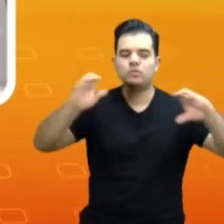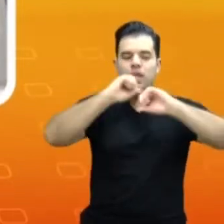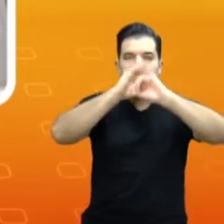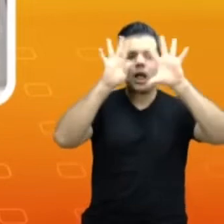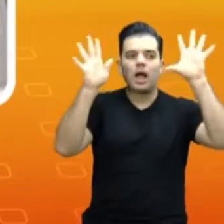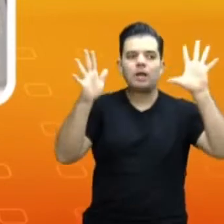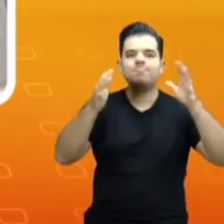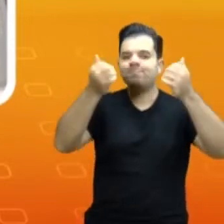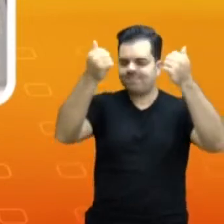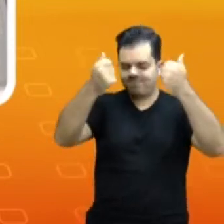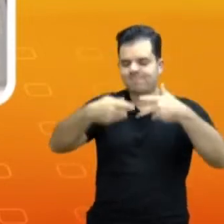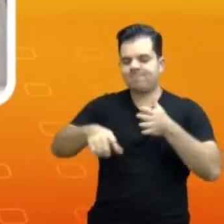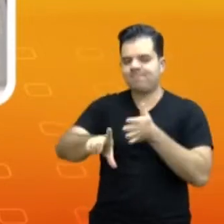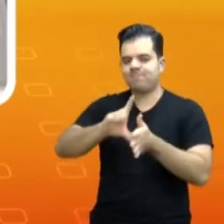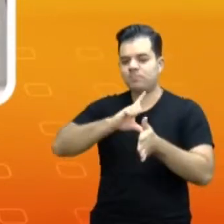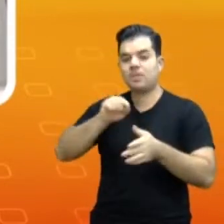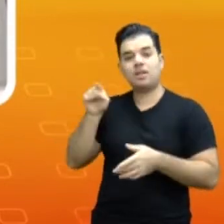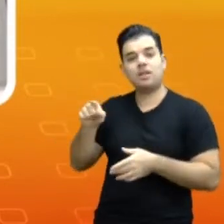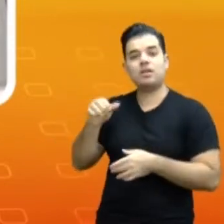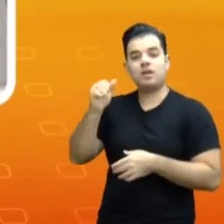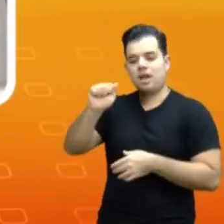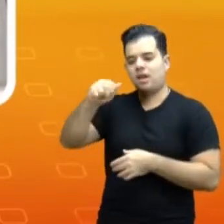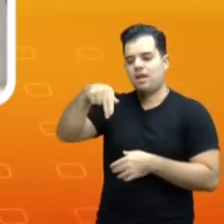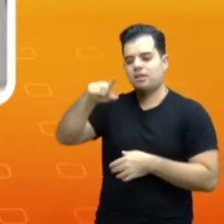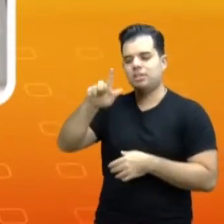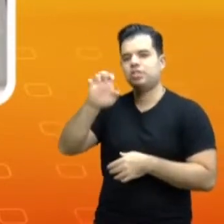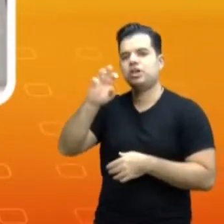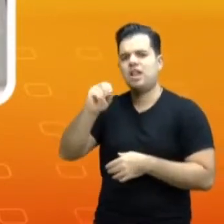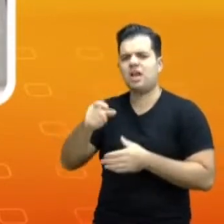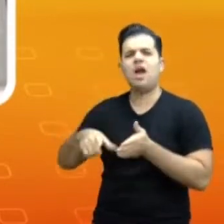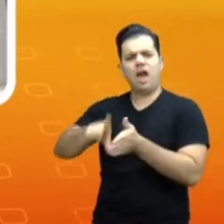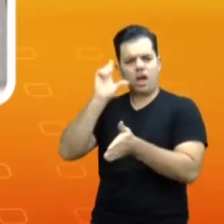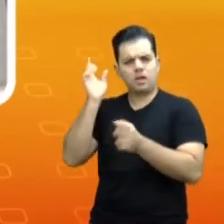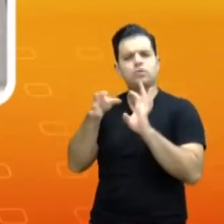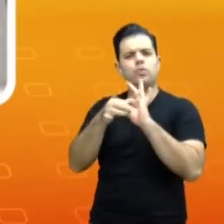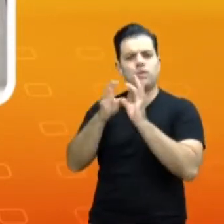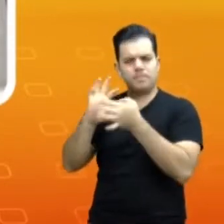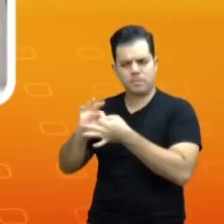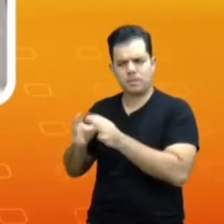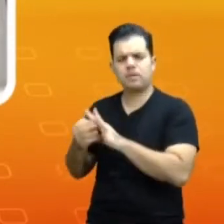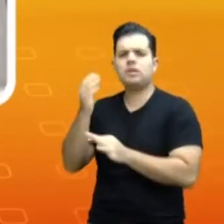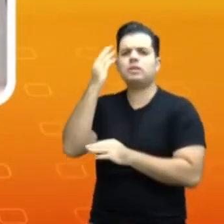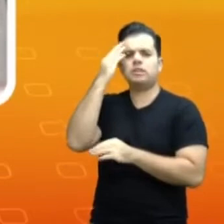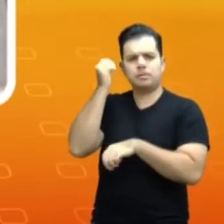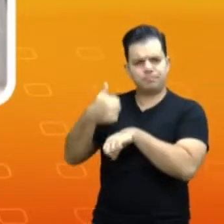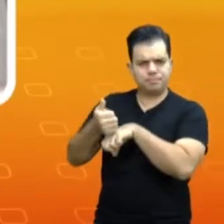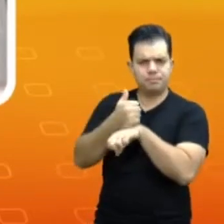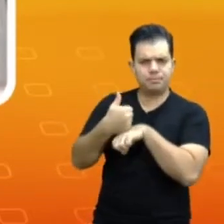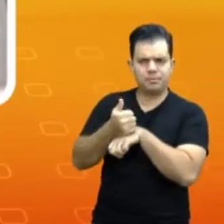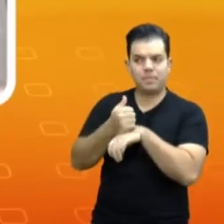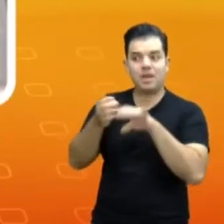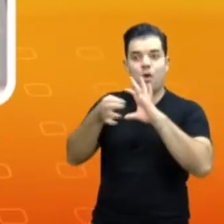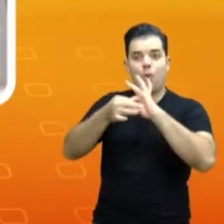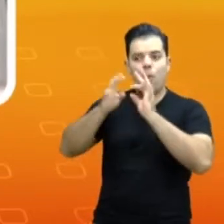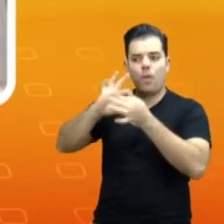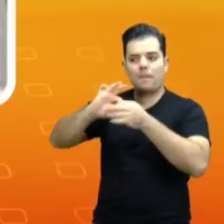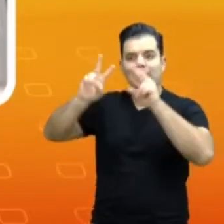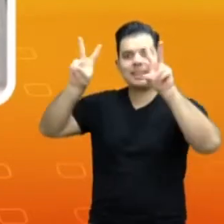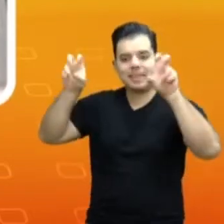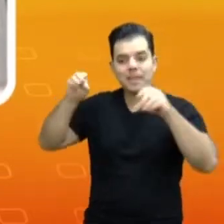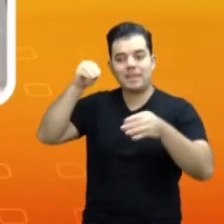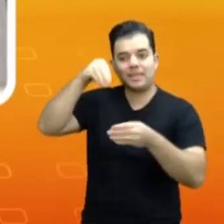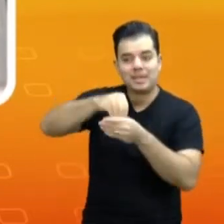saber o seguinte: a Band, ela fez várias Olimpíadas para trás, e de qualquer contexto de Olimpíada, sempre se pensou em ter um espaço no